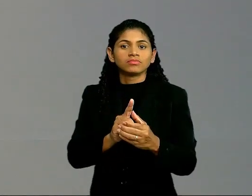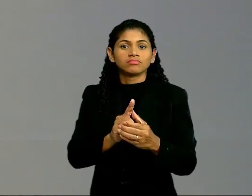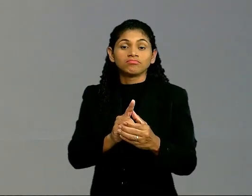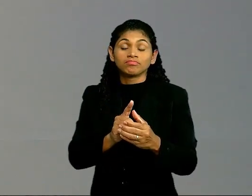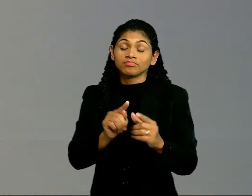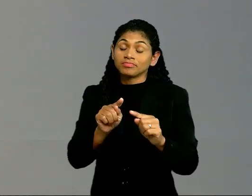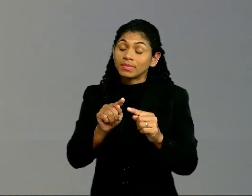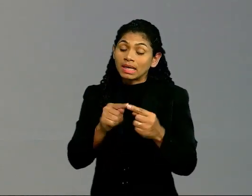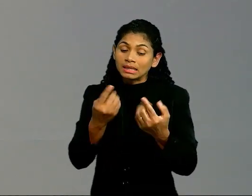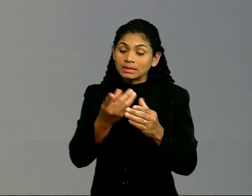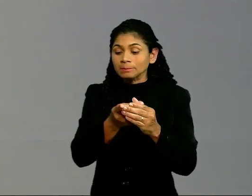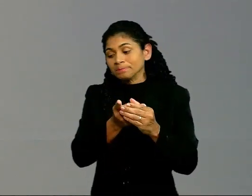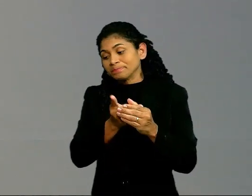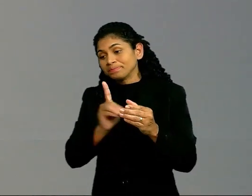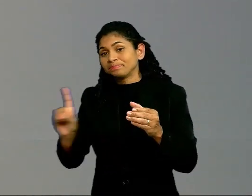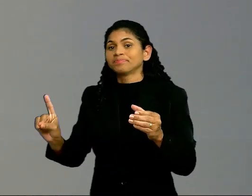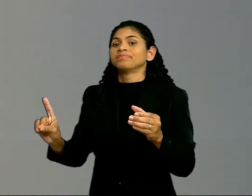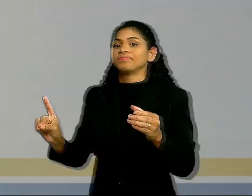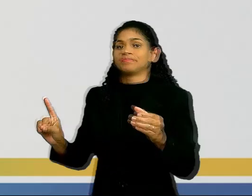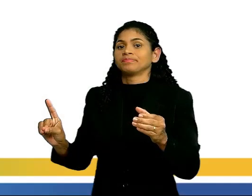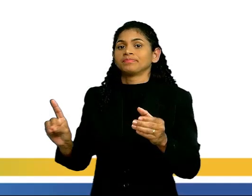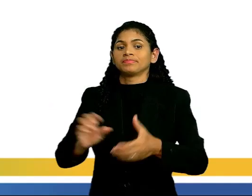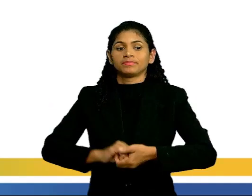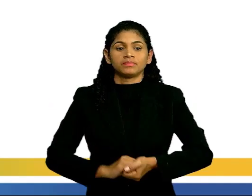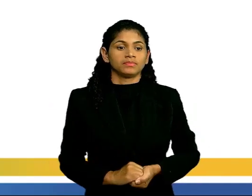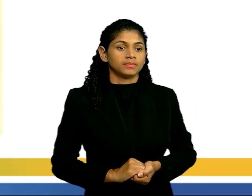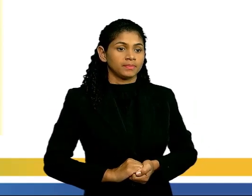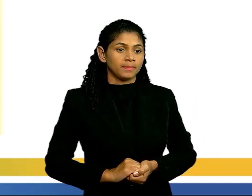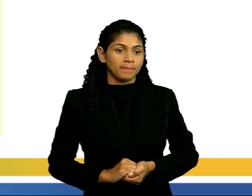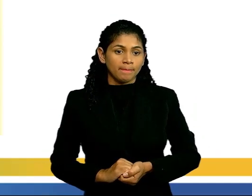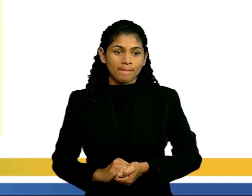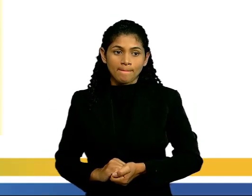profunda em relação a essa frase dela.